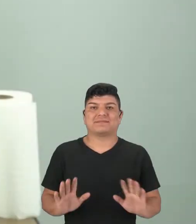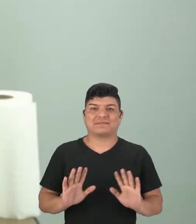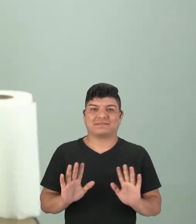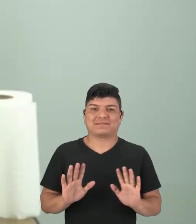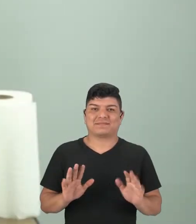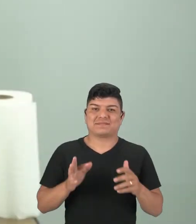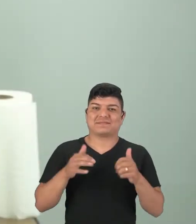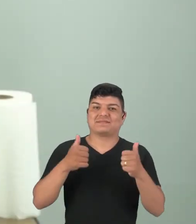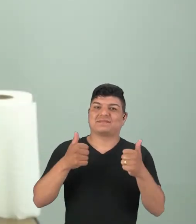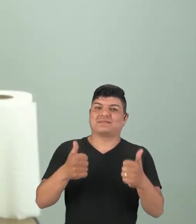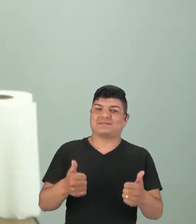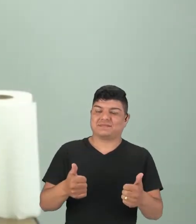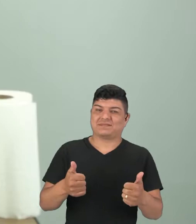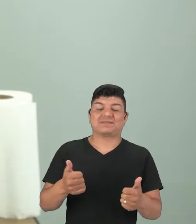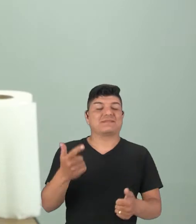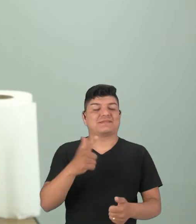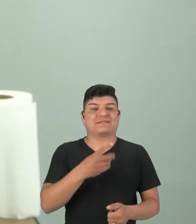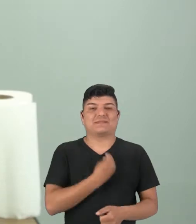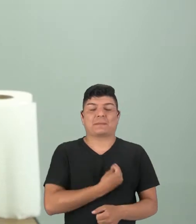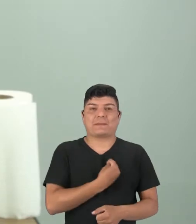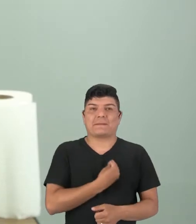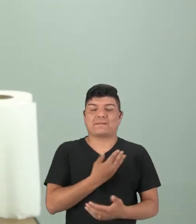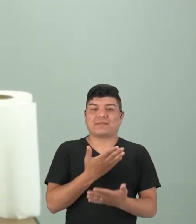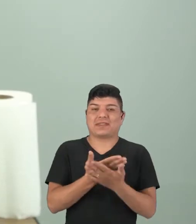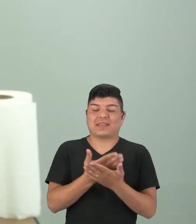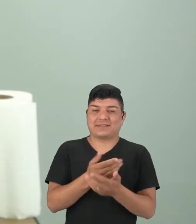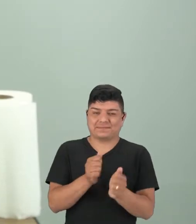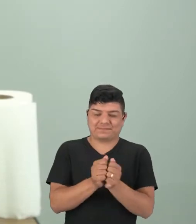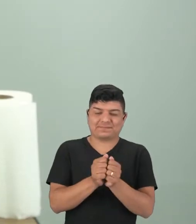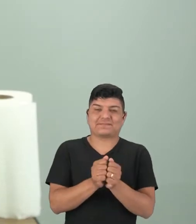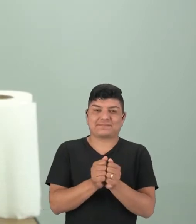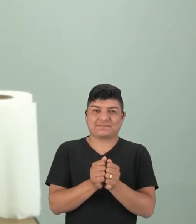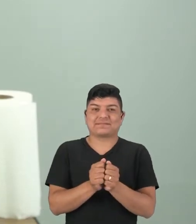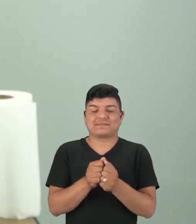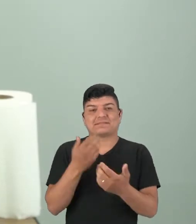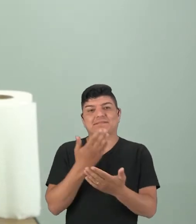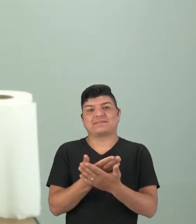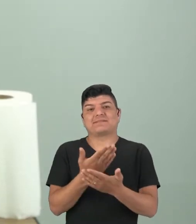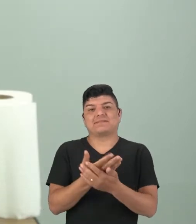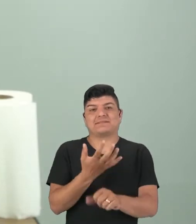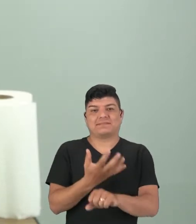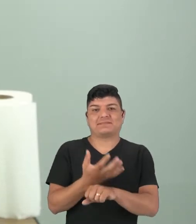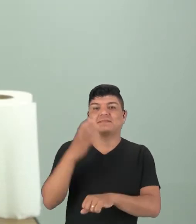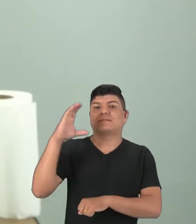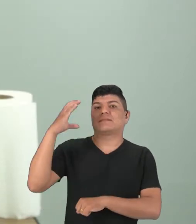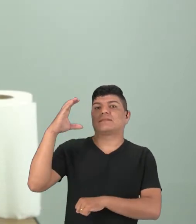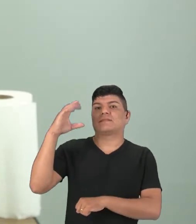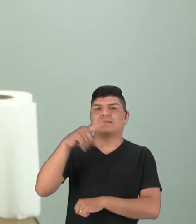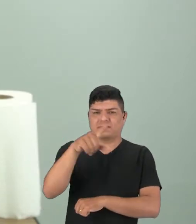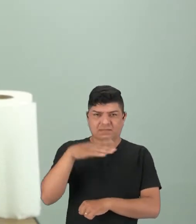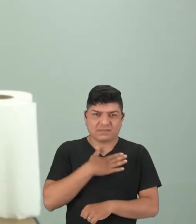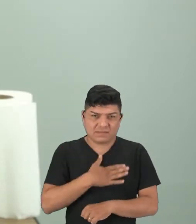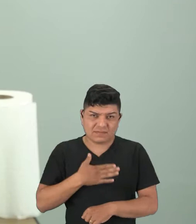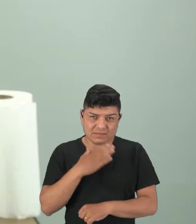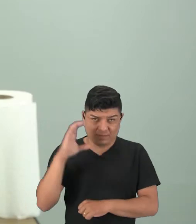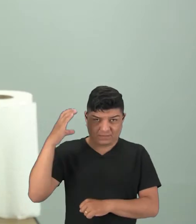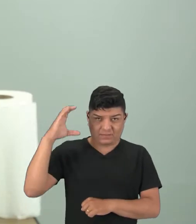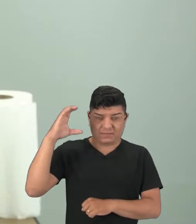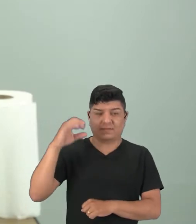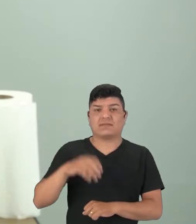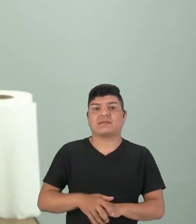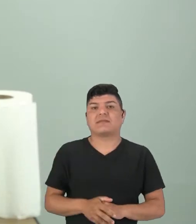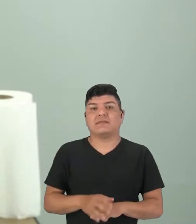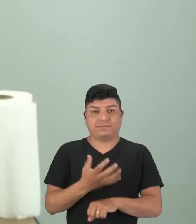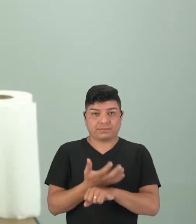Olá pessoal, tudo bem? Estou de volta para mais uma aula com vocês, aula de ciências. Quem gosta de ciências aí, né? É